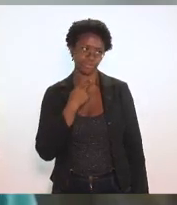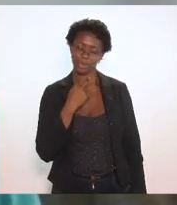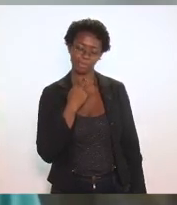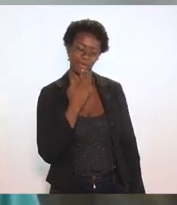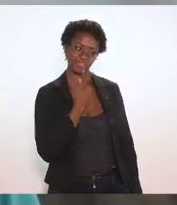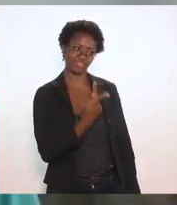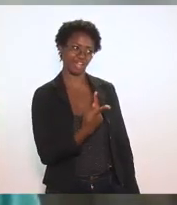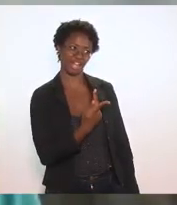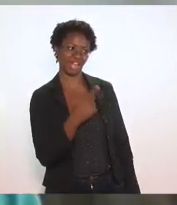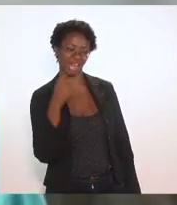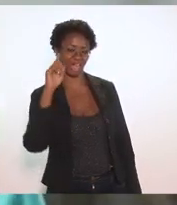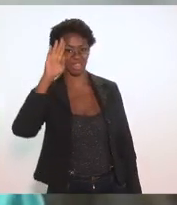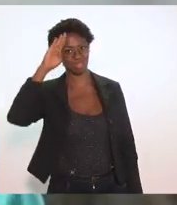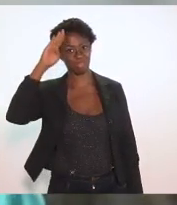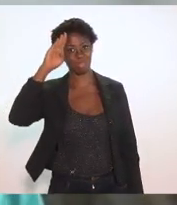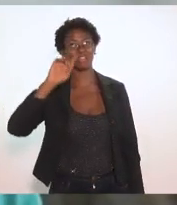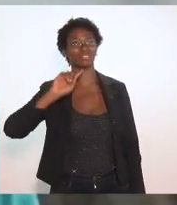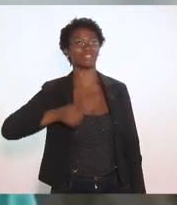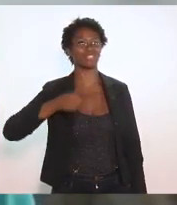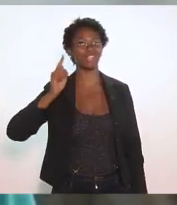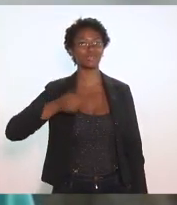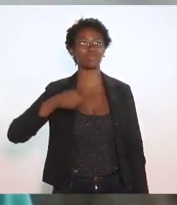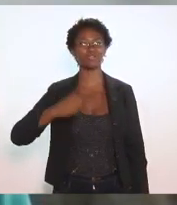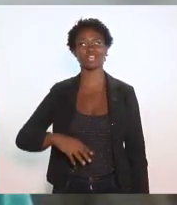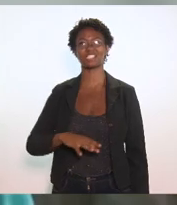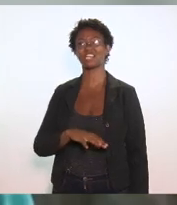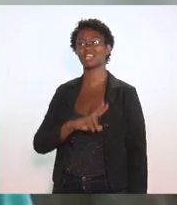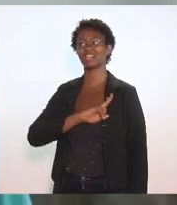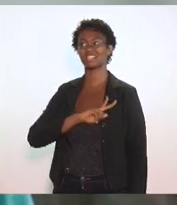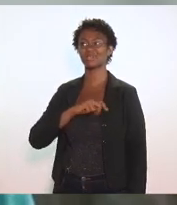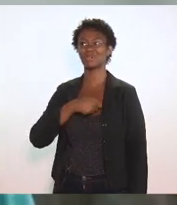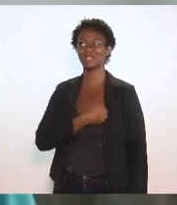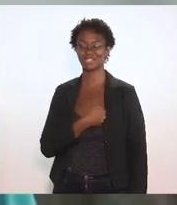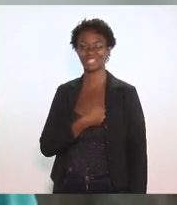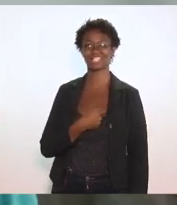de ditadura nenhuma. E muitas vezes os